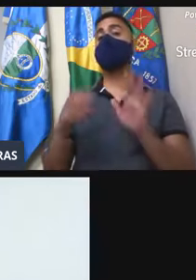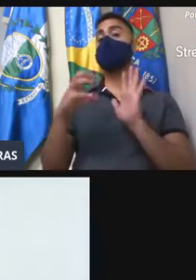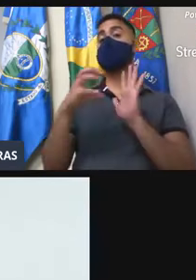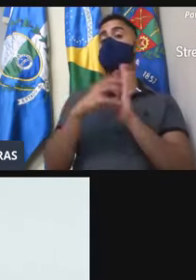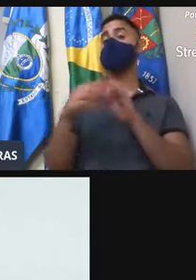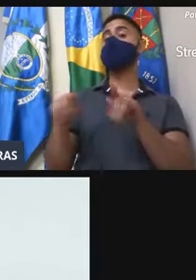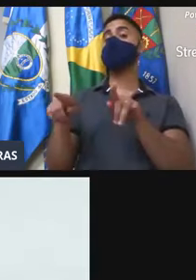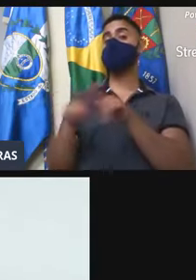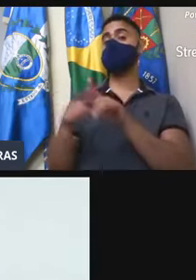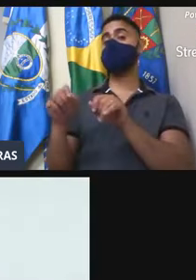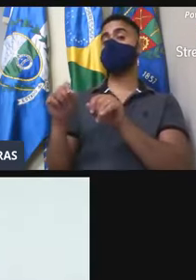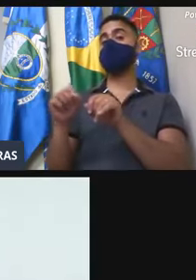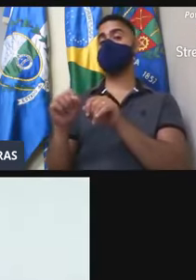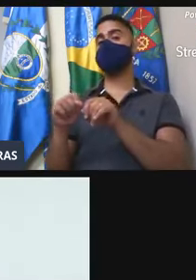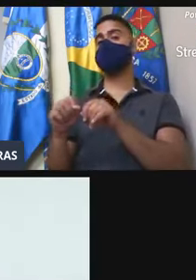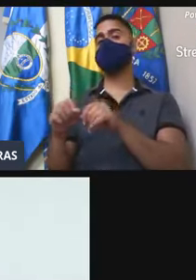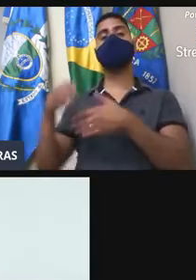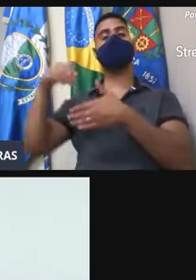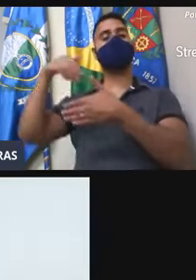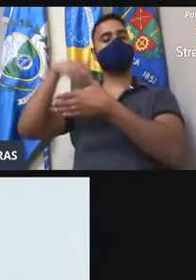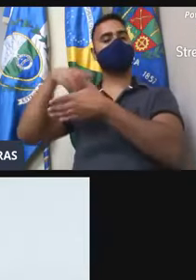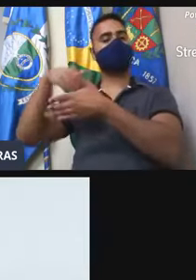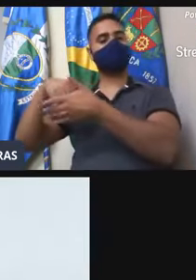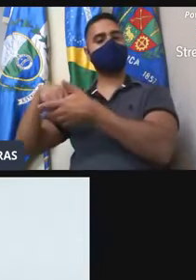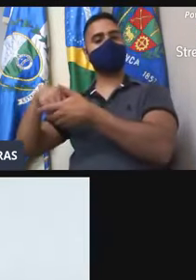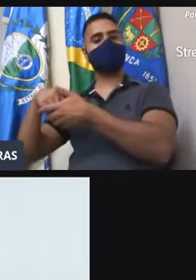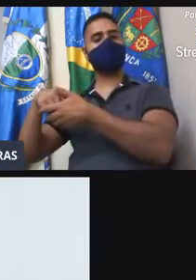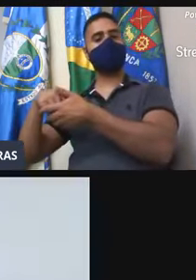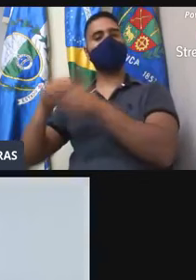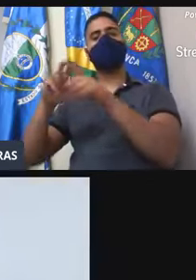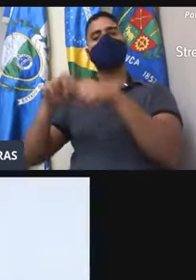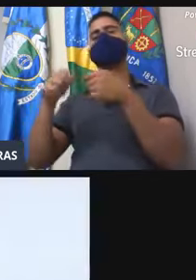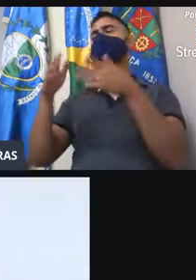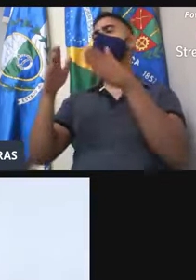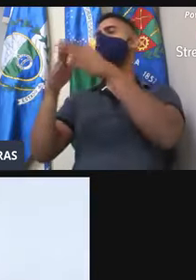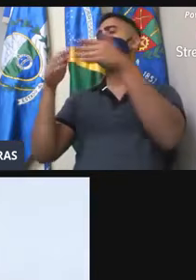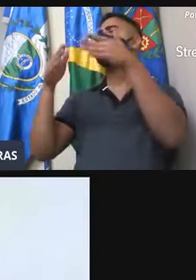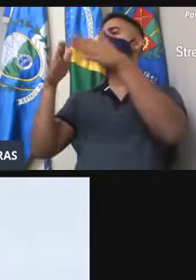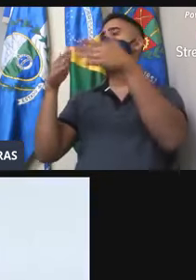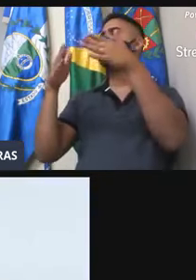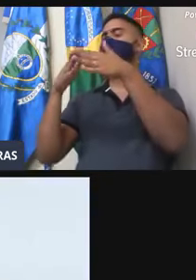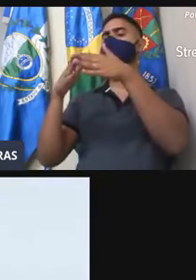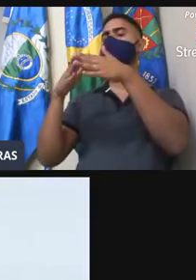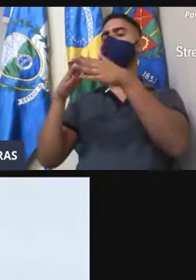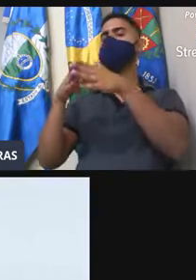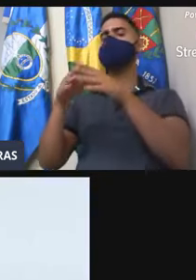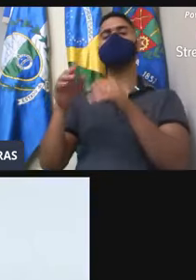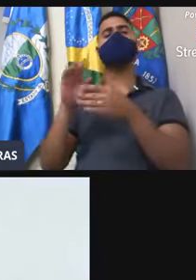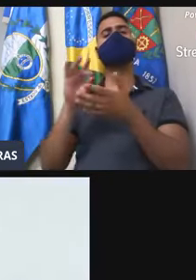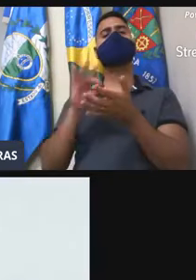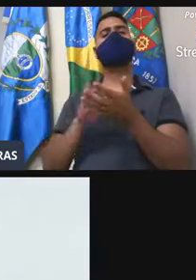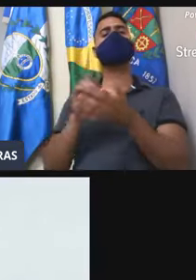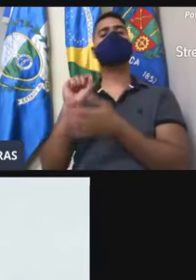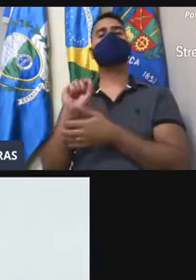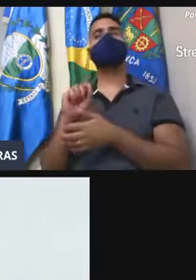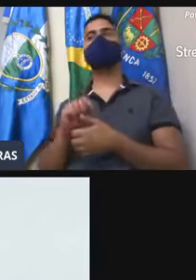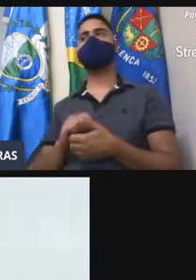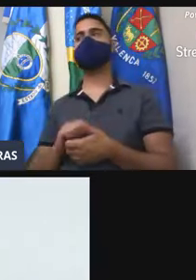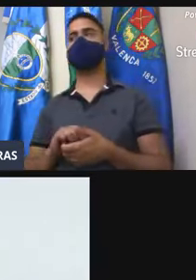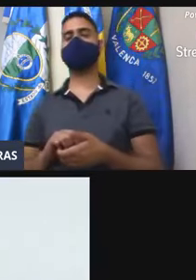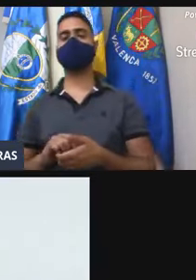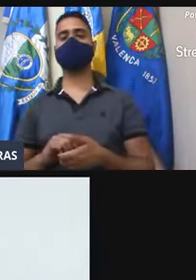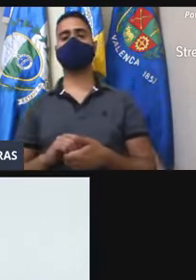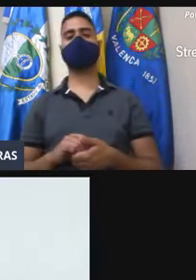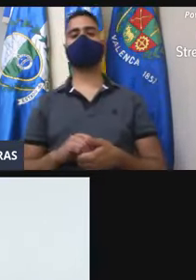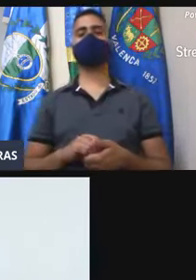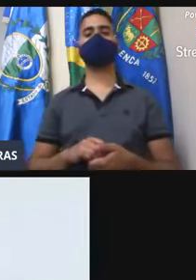da Câmara que a gente até faz, inclusive, essas liberações e essas votações. Então, a gente pede, faz esse apelo para que,